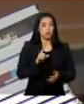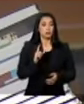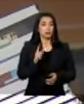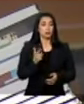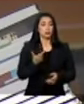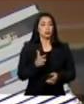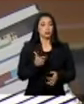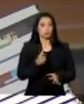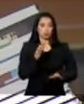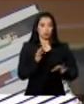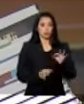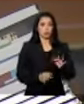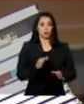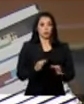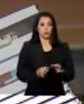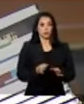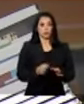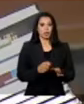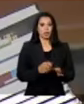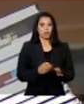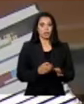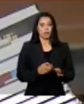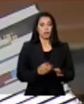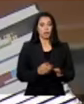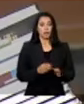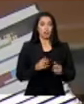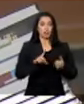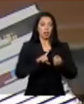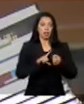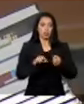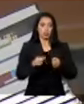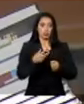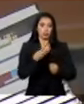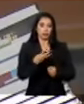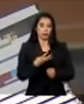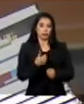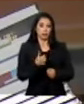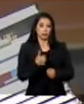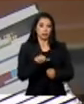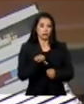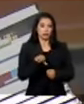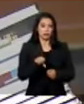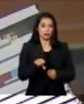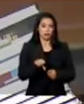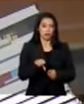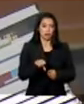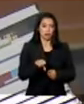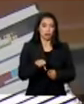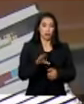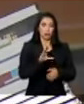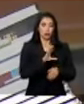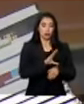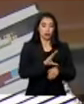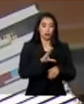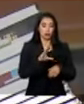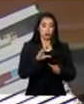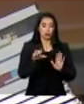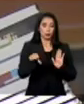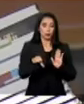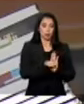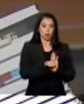não transitado em julgado, citando o artigo 319 do Código de Processo Penal.